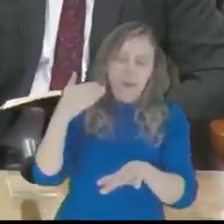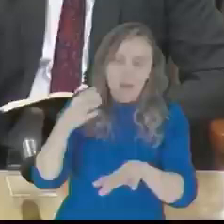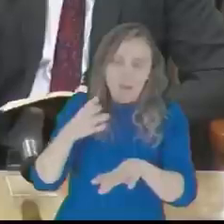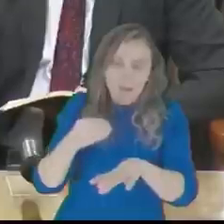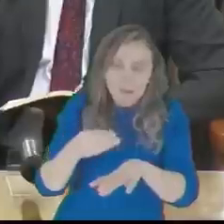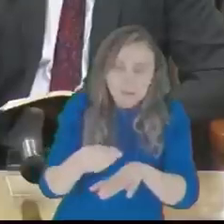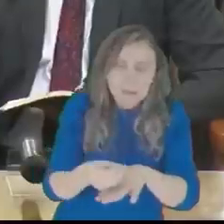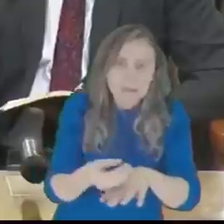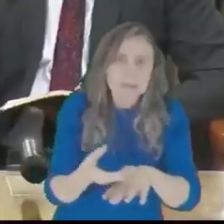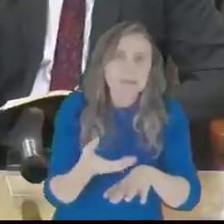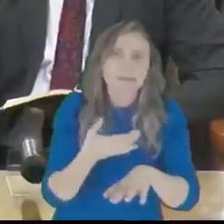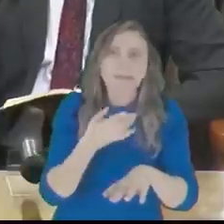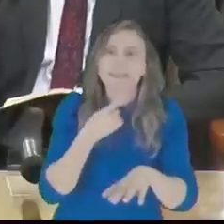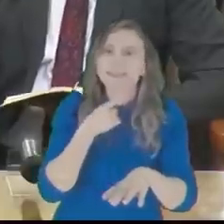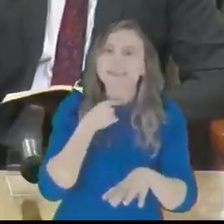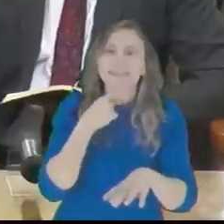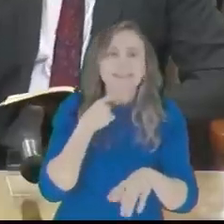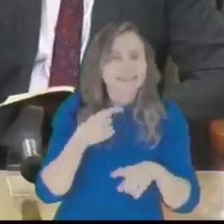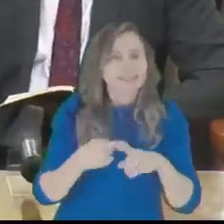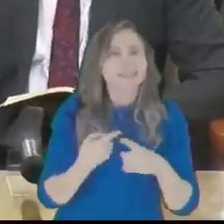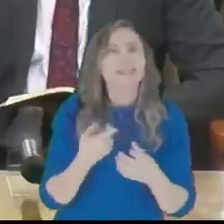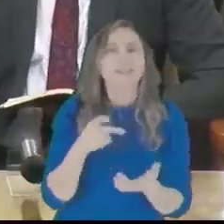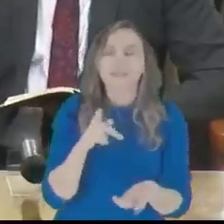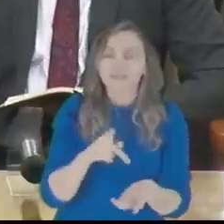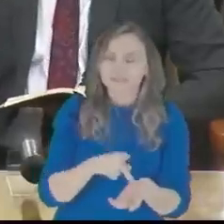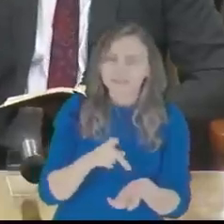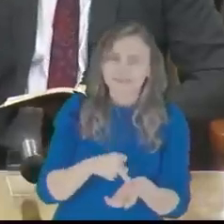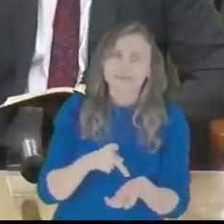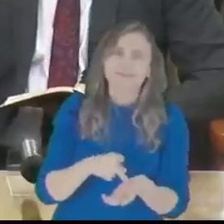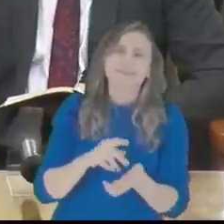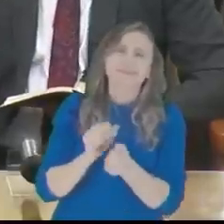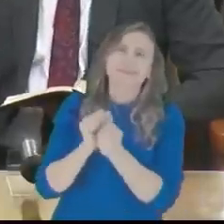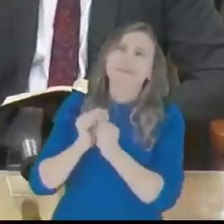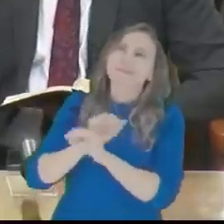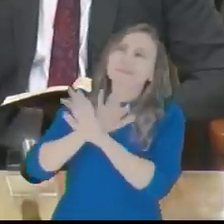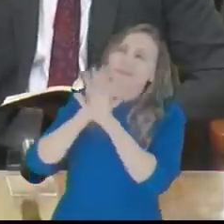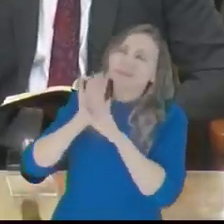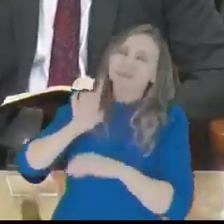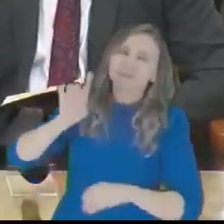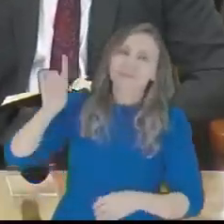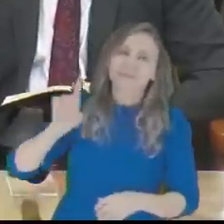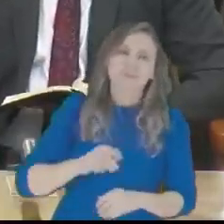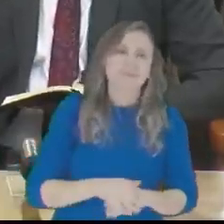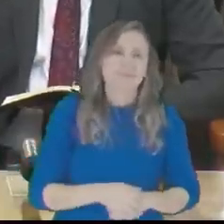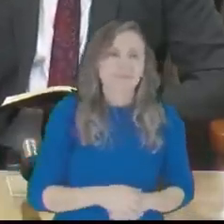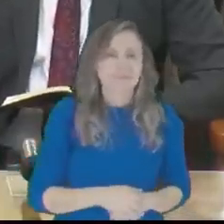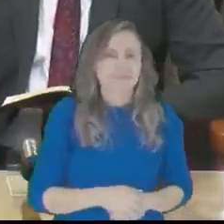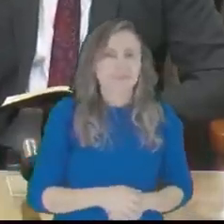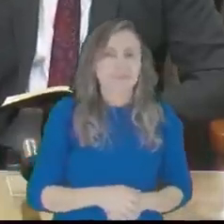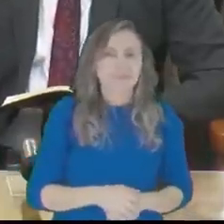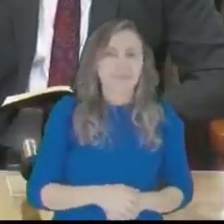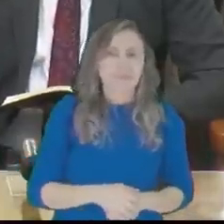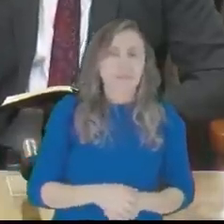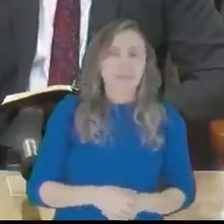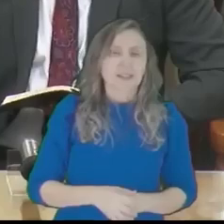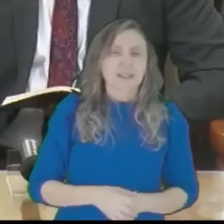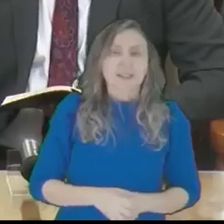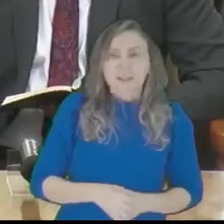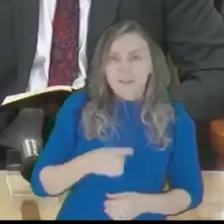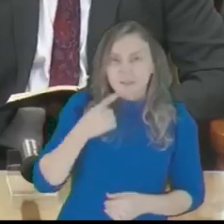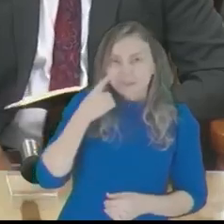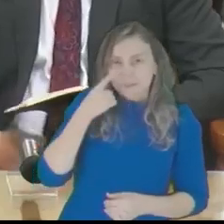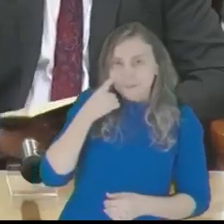real. Glória seja dada a Deus nesta manhã. Meus amados irmãos, vamos ver